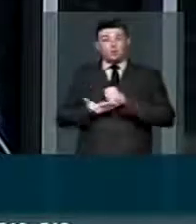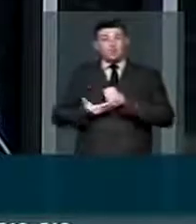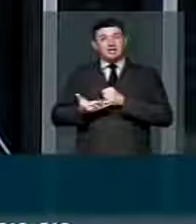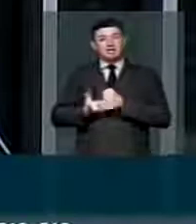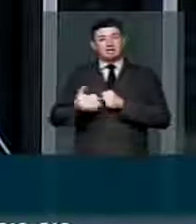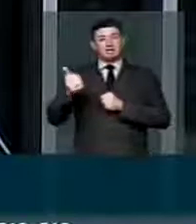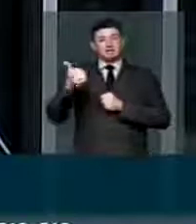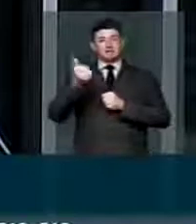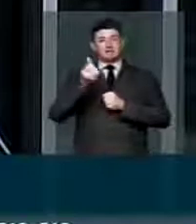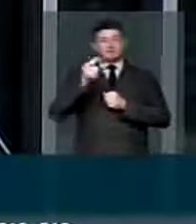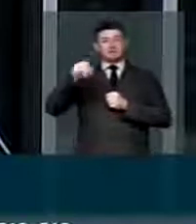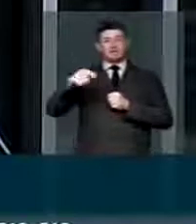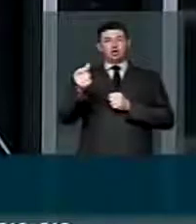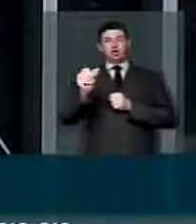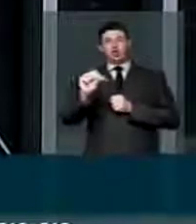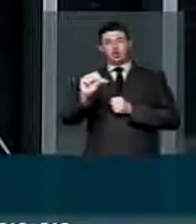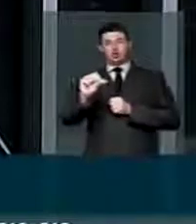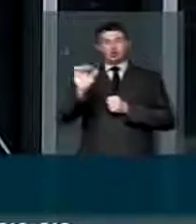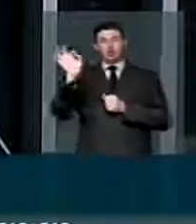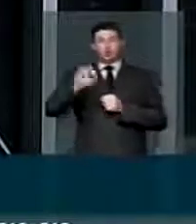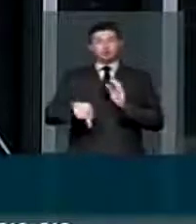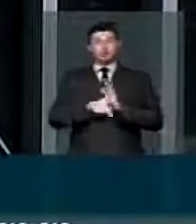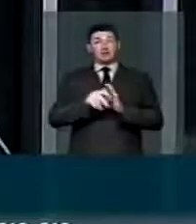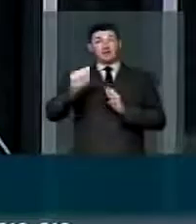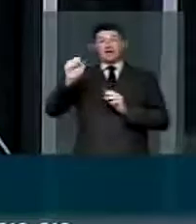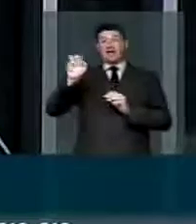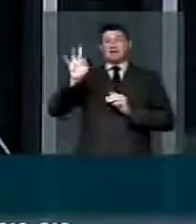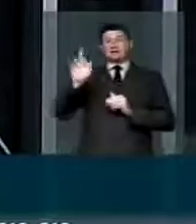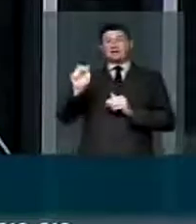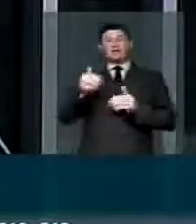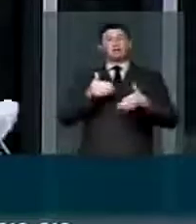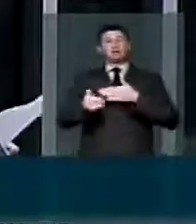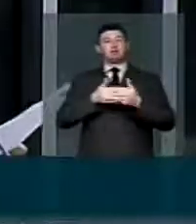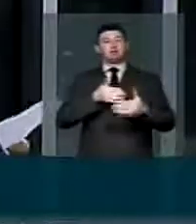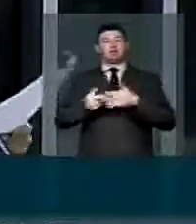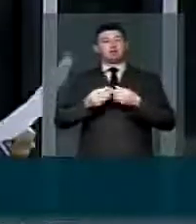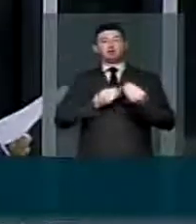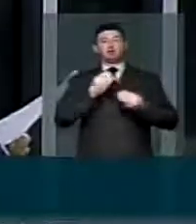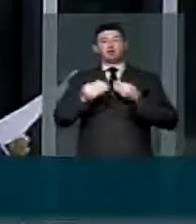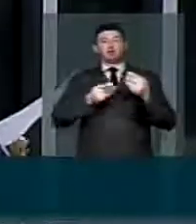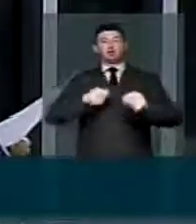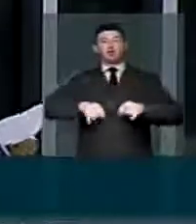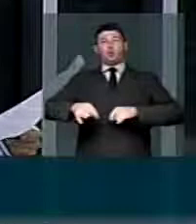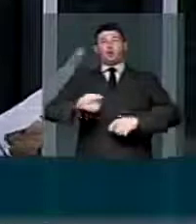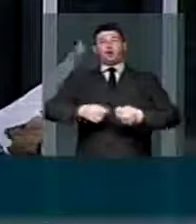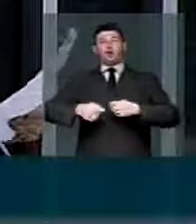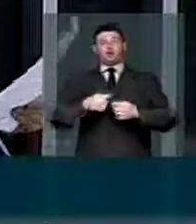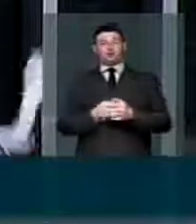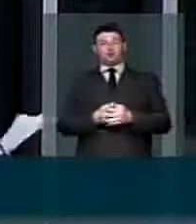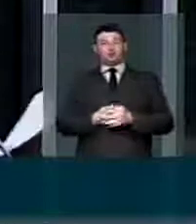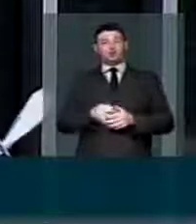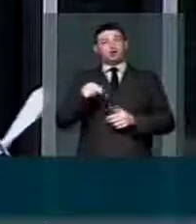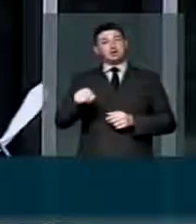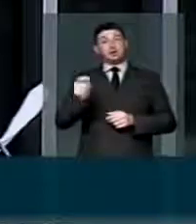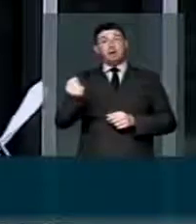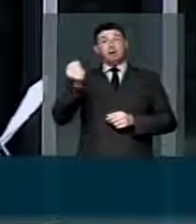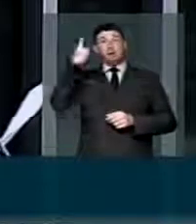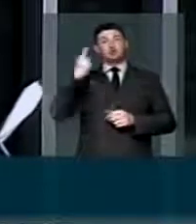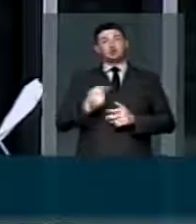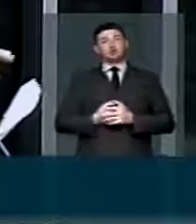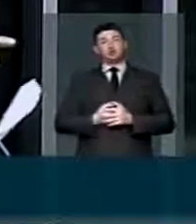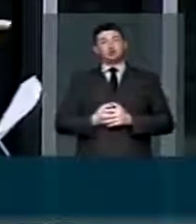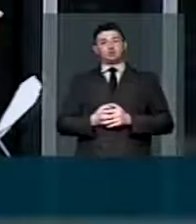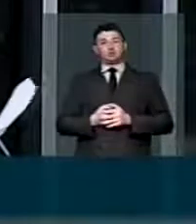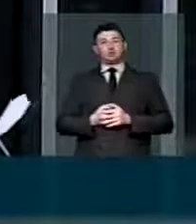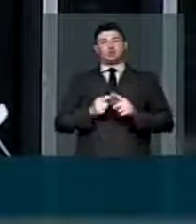de 6,9% à Astra, independentemente das condições de mercado. Isto é um absurdo,